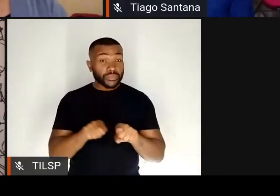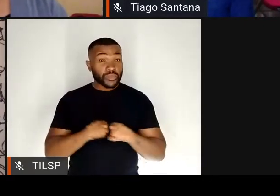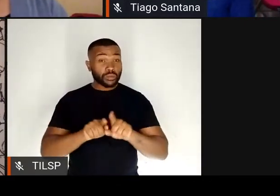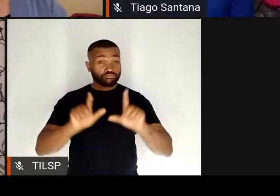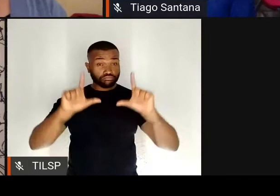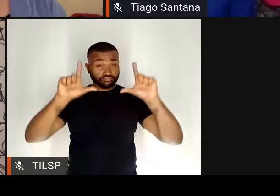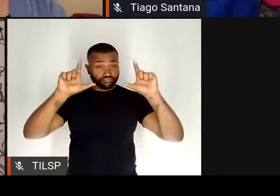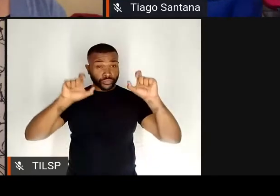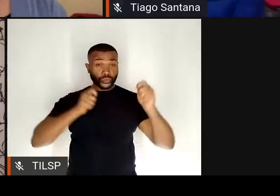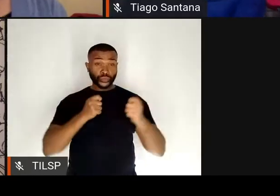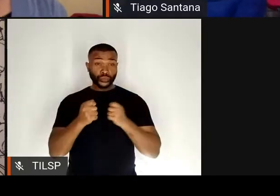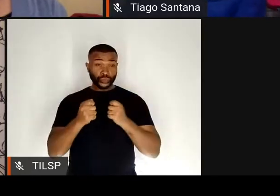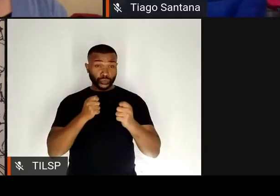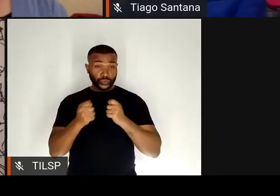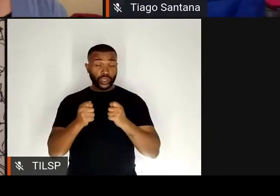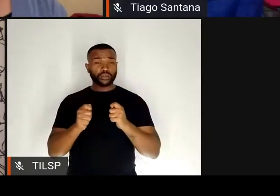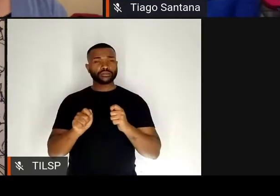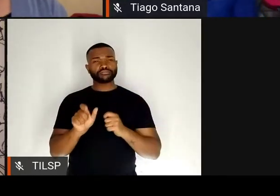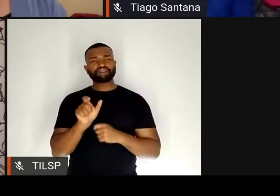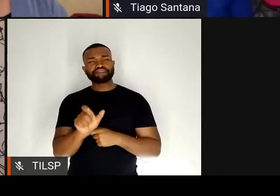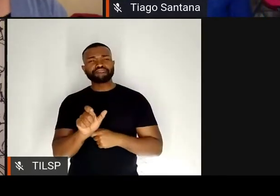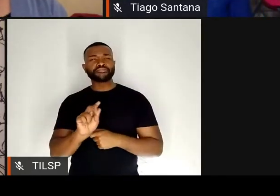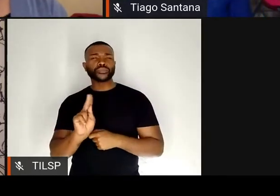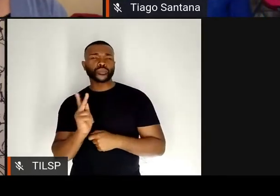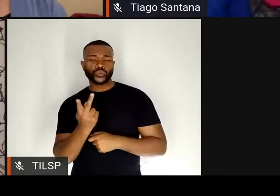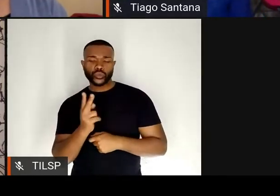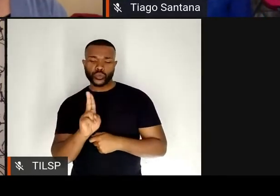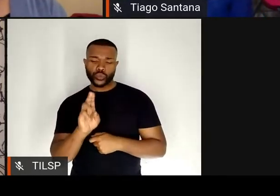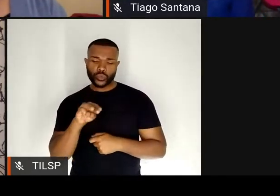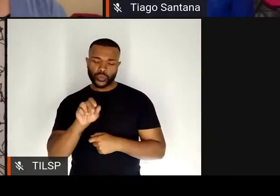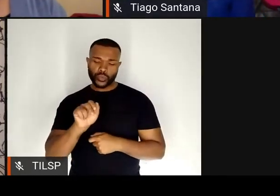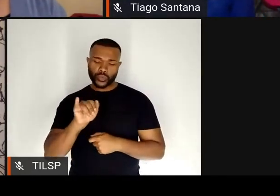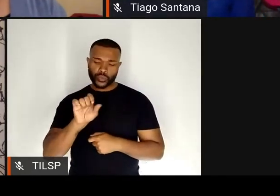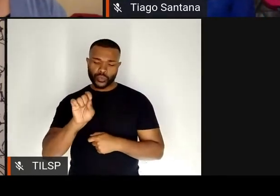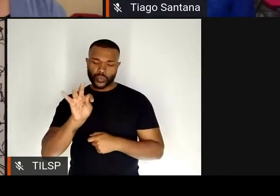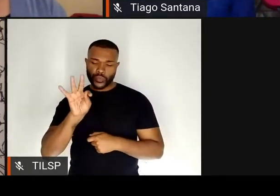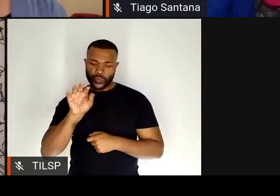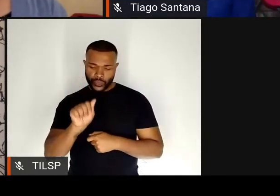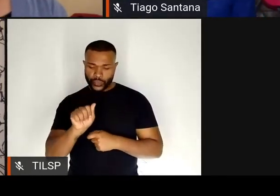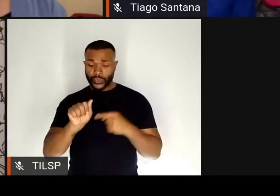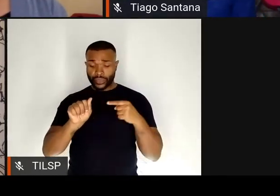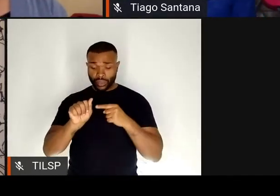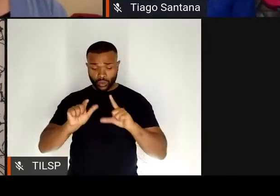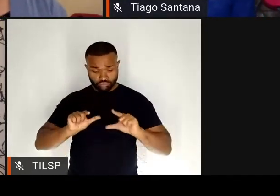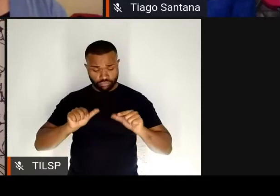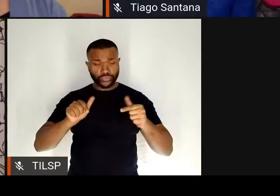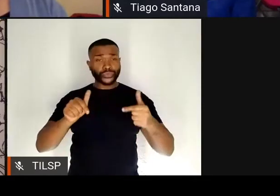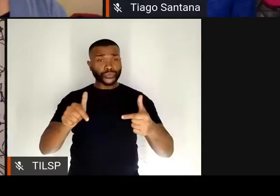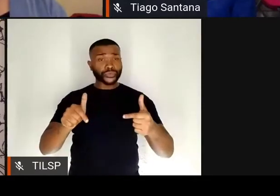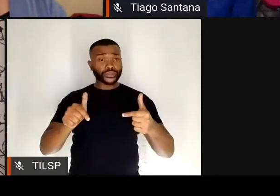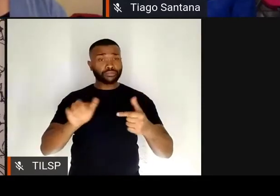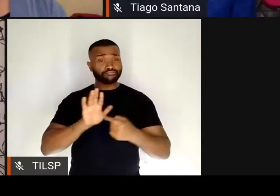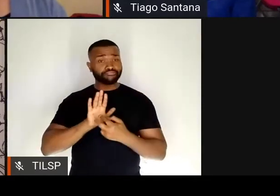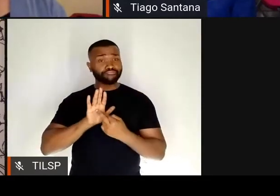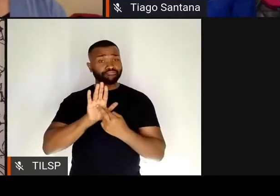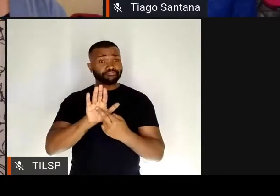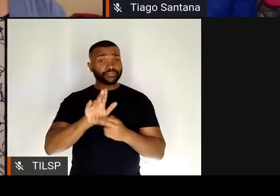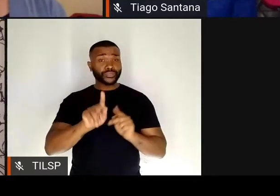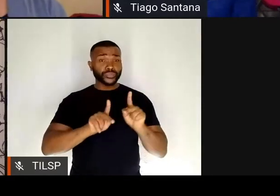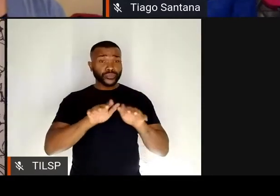gente vai chamar de humanista trazia essa ideia de luta em nome da humanidade, né? E daí, assim,